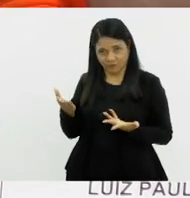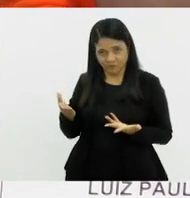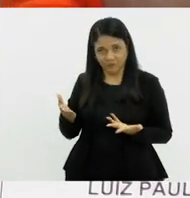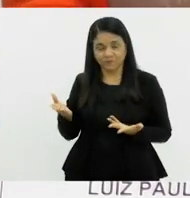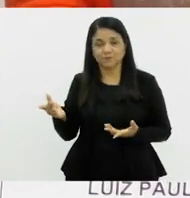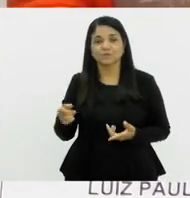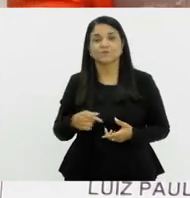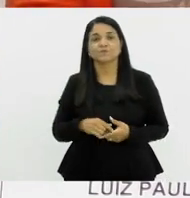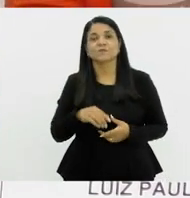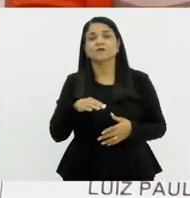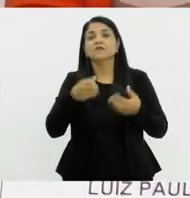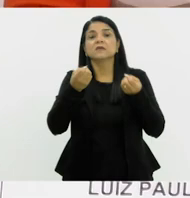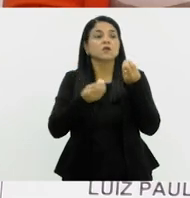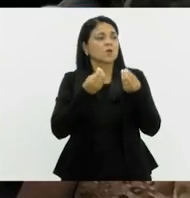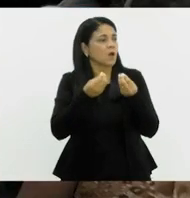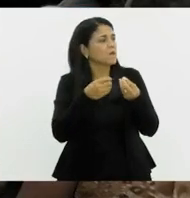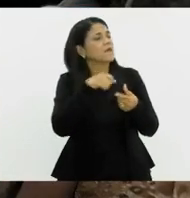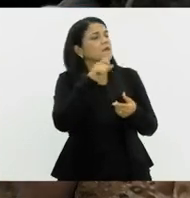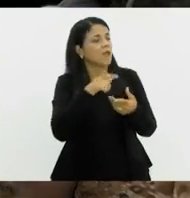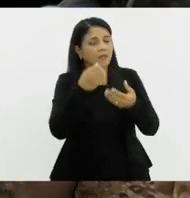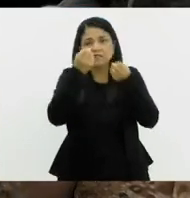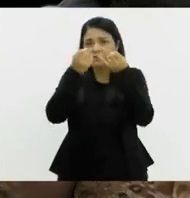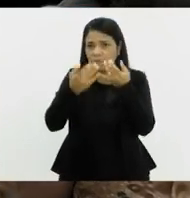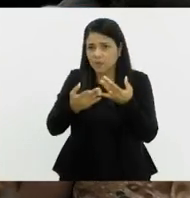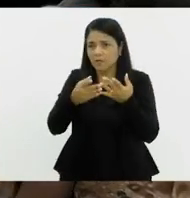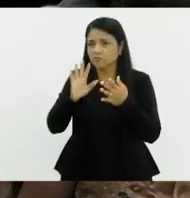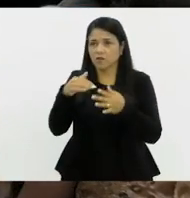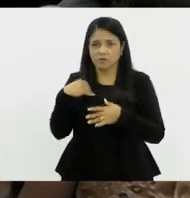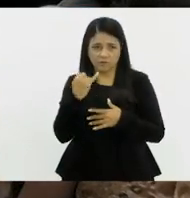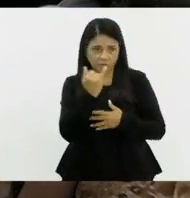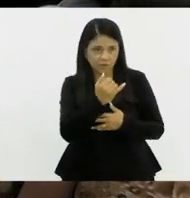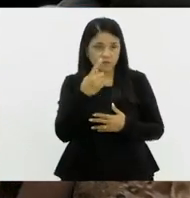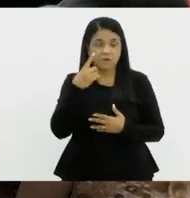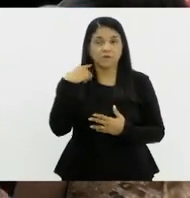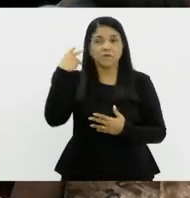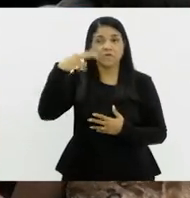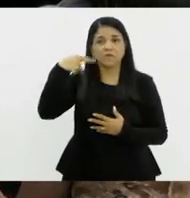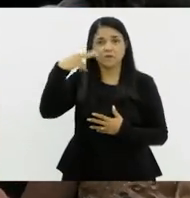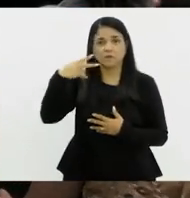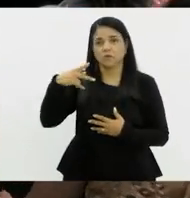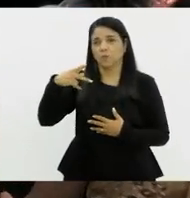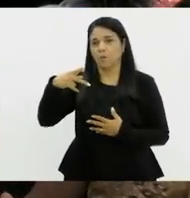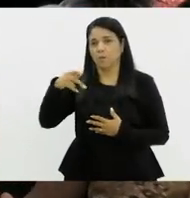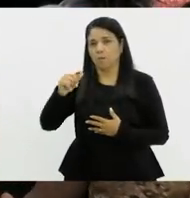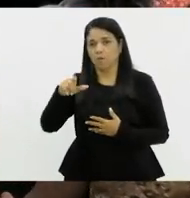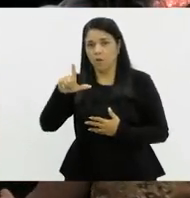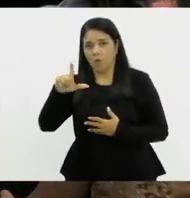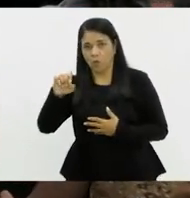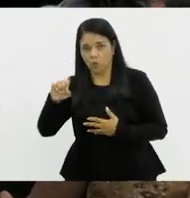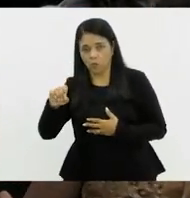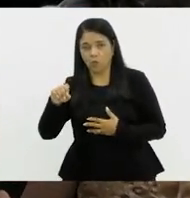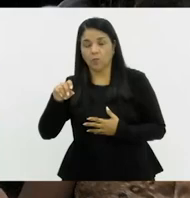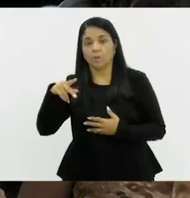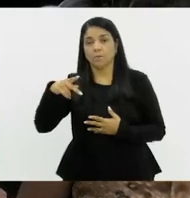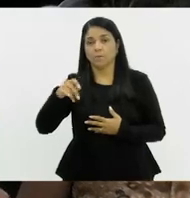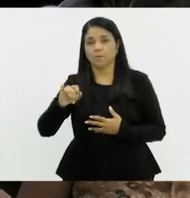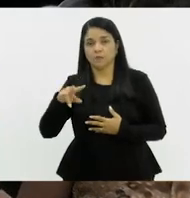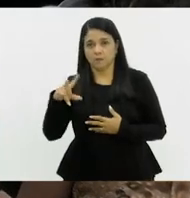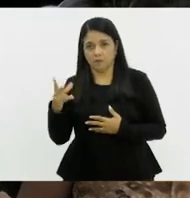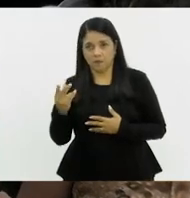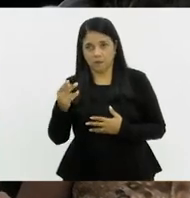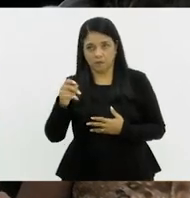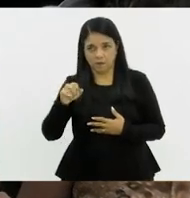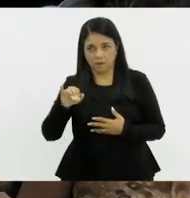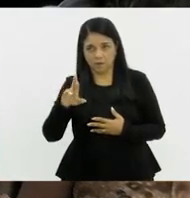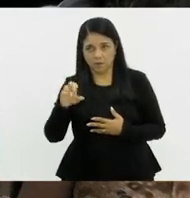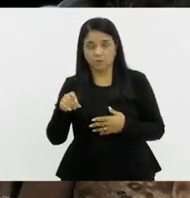né? Quero dizer que já está conosco o nosso querido vereador, Paulo Pinheiro, que vai já vir para cá. A nossa